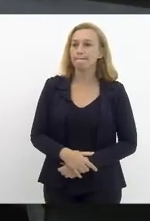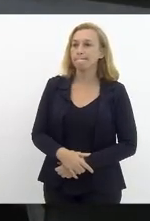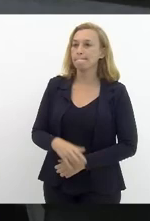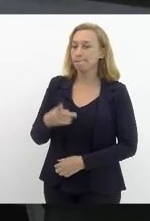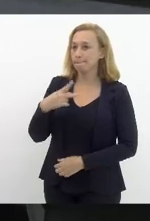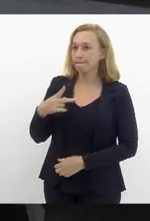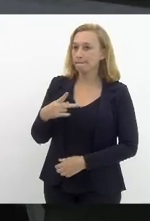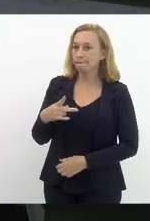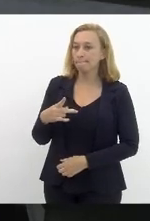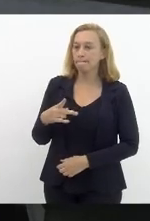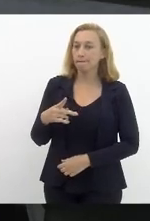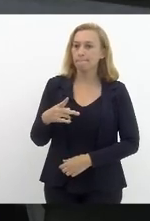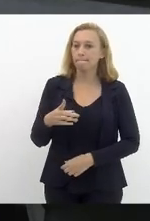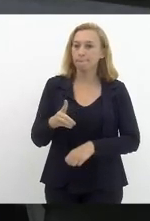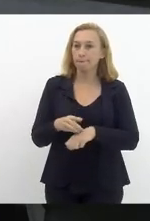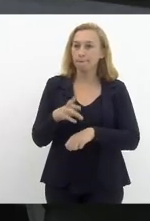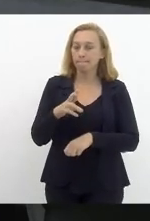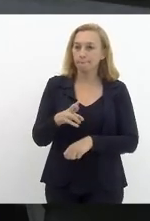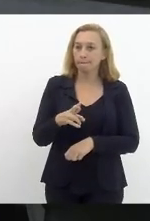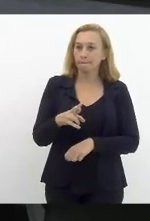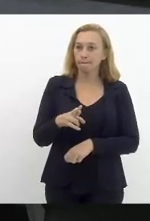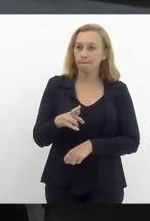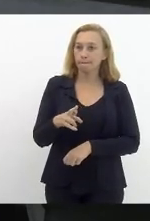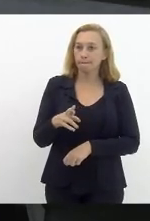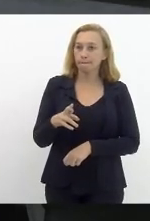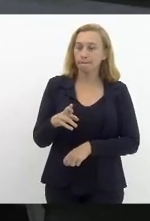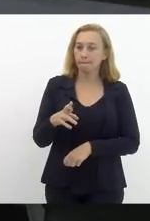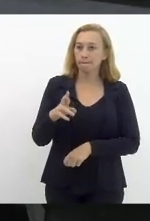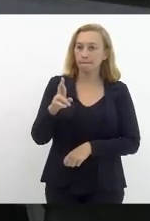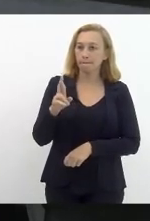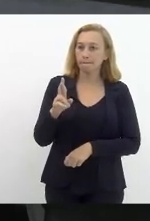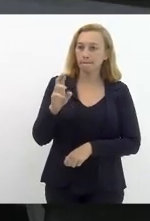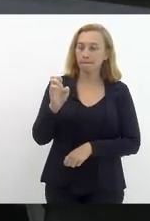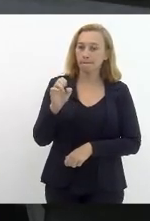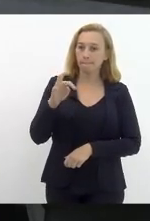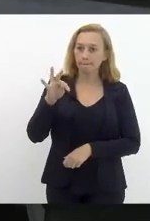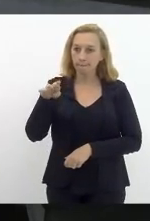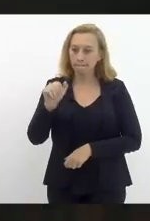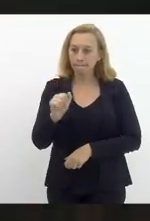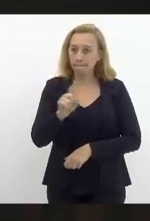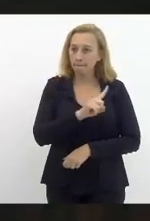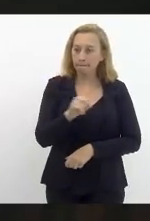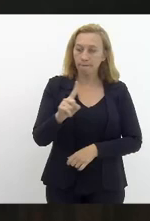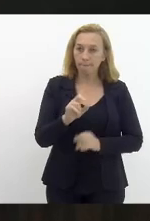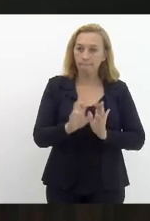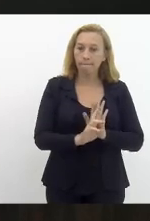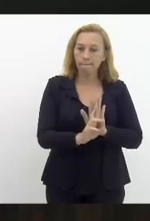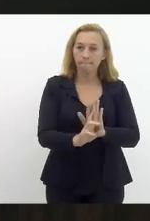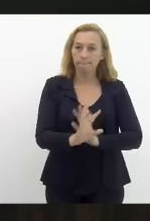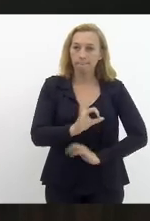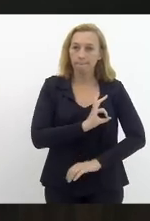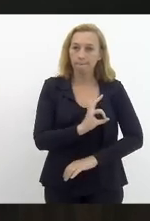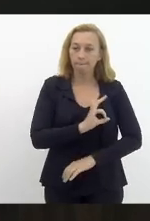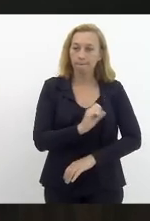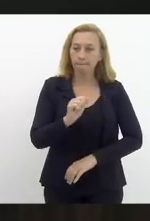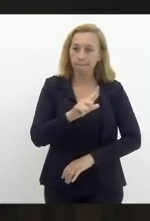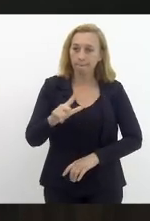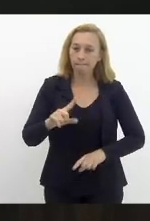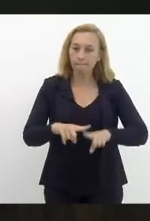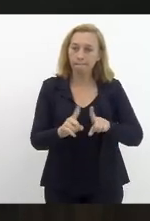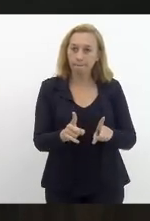está ali, não representa a Polícia Civil, mas a CADEPOL, a Academia de Polícia, e veio aqui